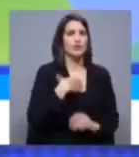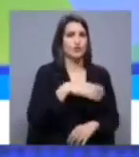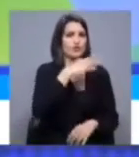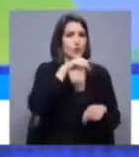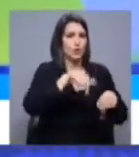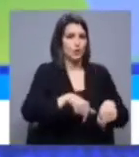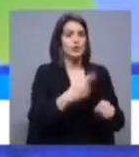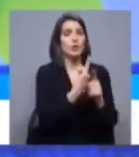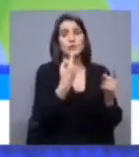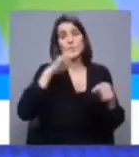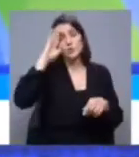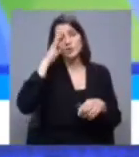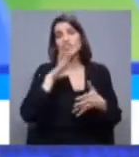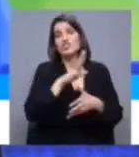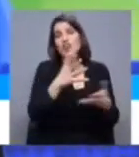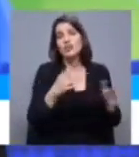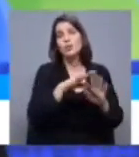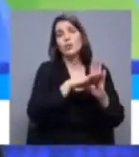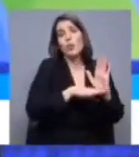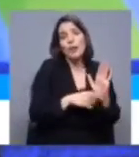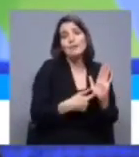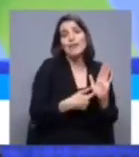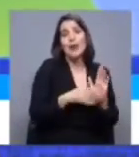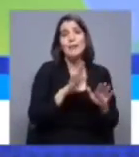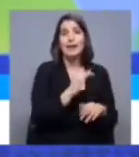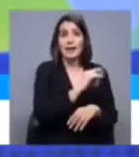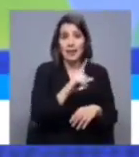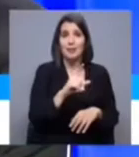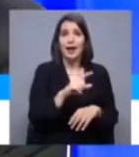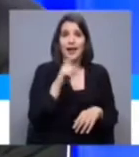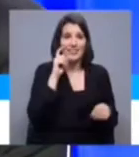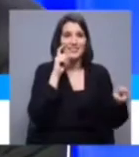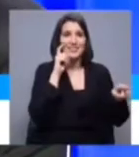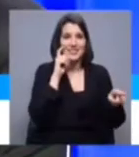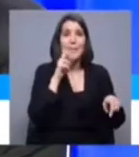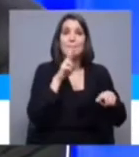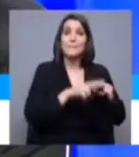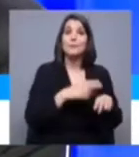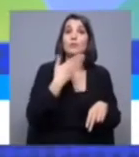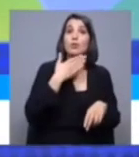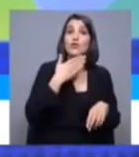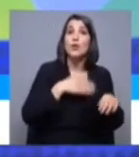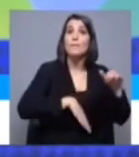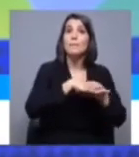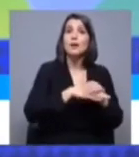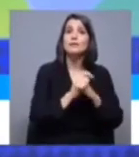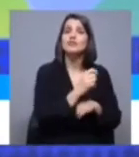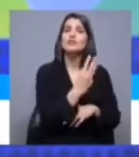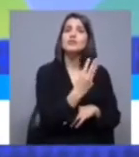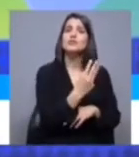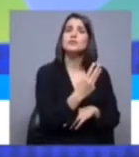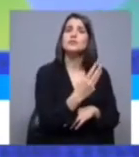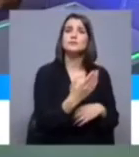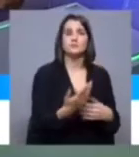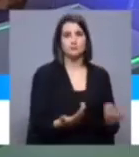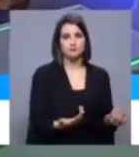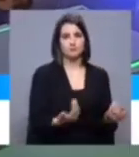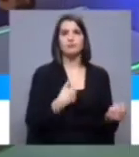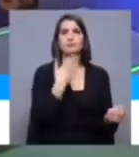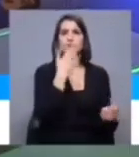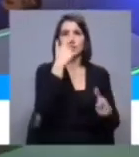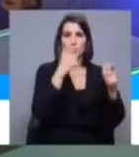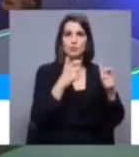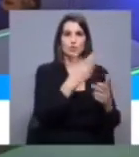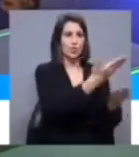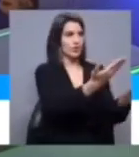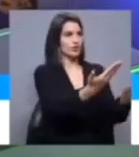aqui hoje, porque eu sei que é chato vir com os programas, mas a Iniciativa Liberal defendeu que a prisão preventiva tem que ter o máximo de 3 meses. Ora, eu peço aos portugueses que